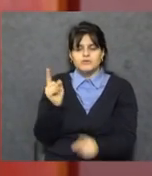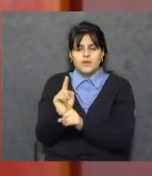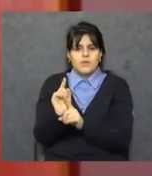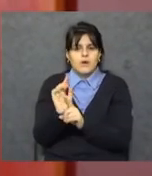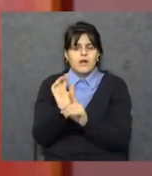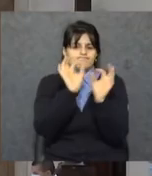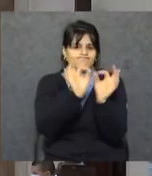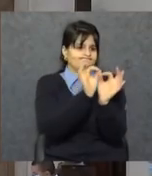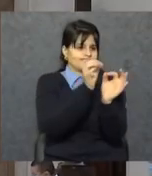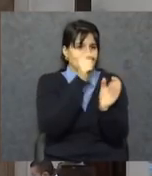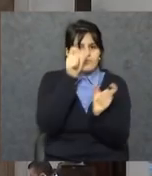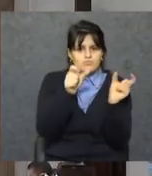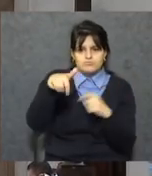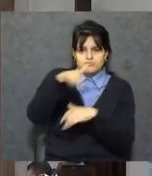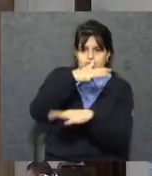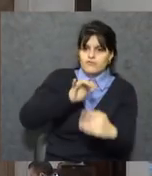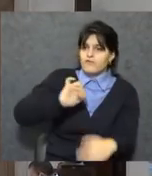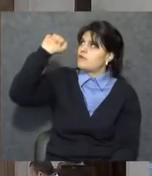povo.